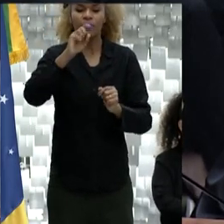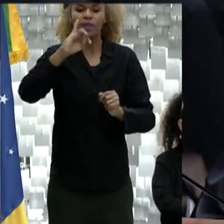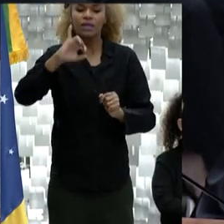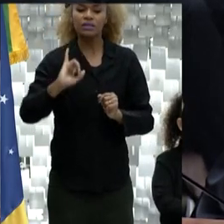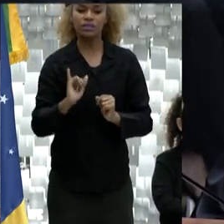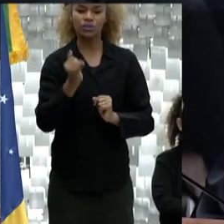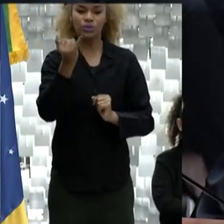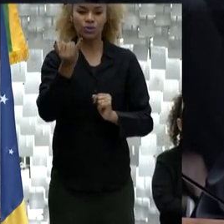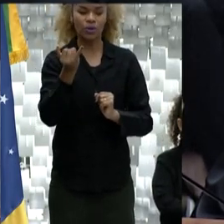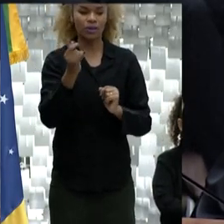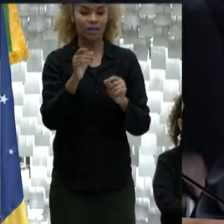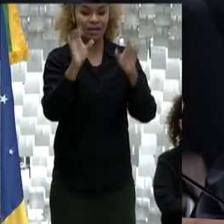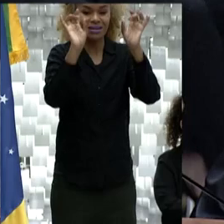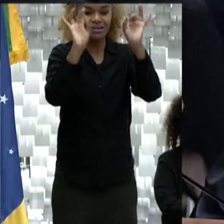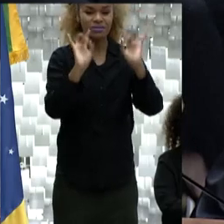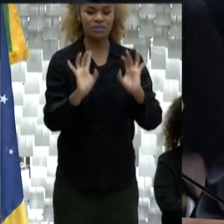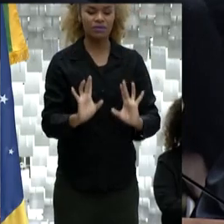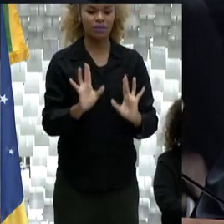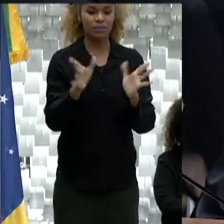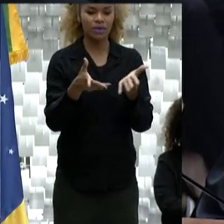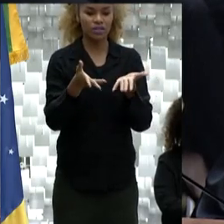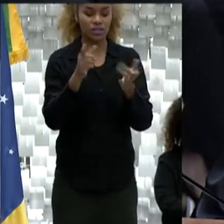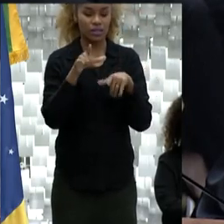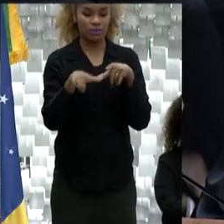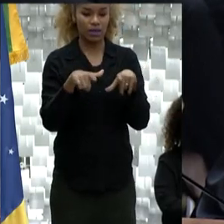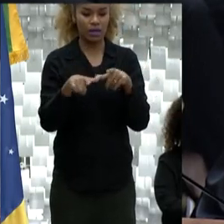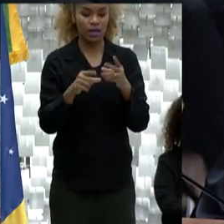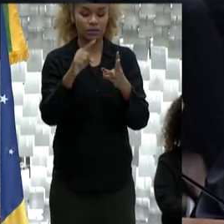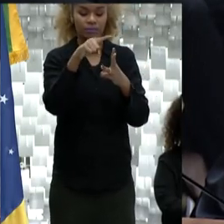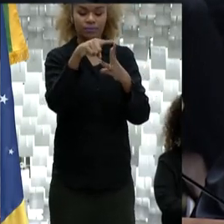Justiça, especificamente, tem atuado em